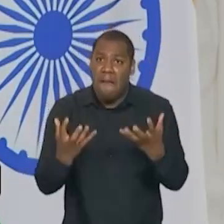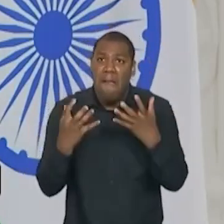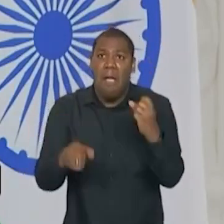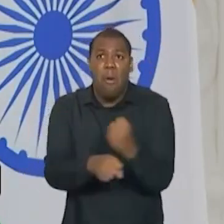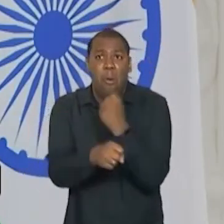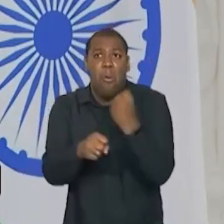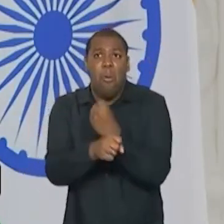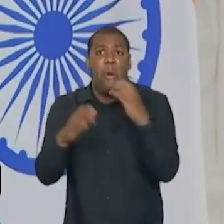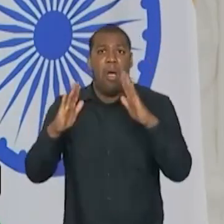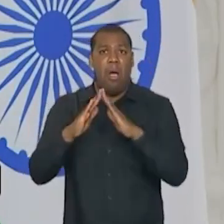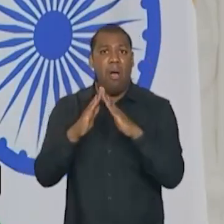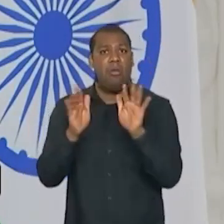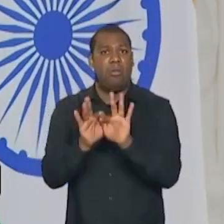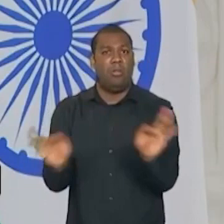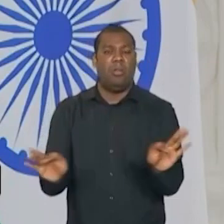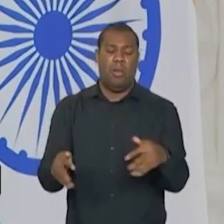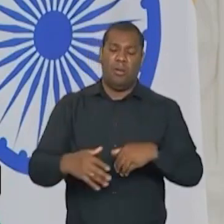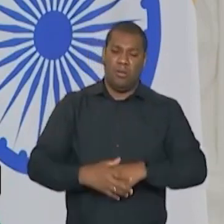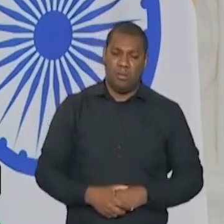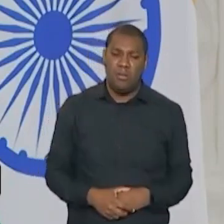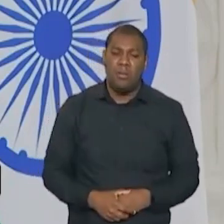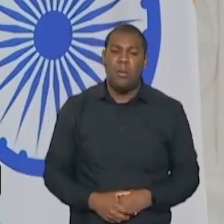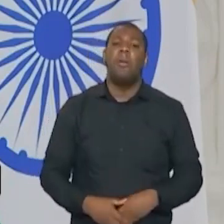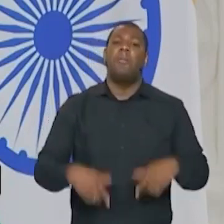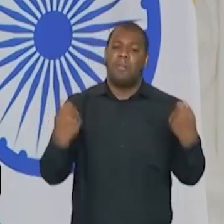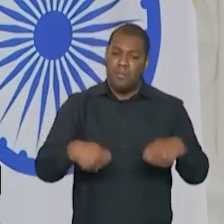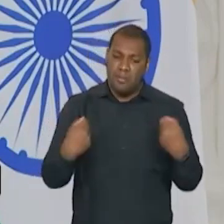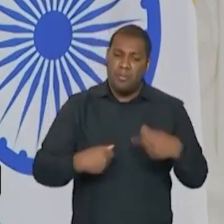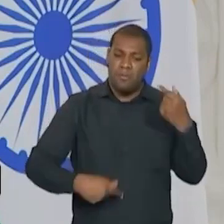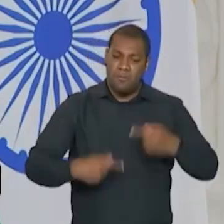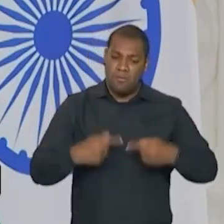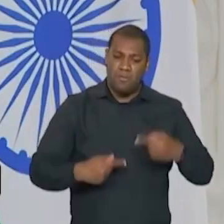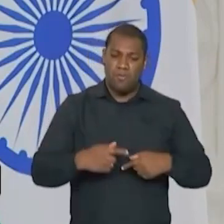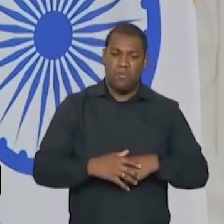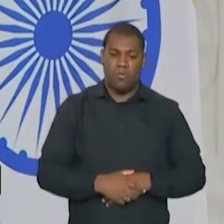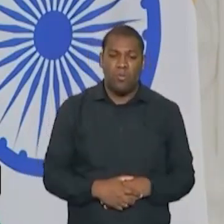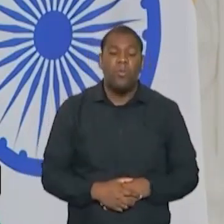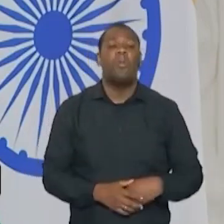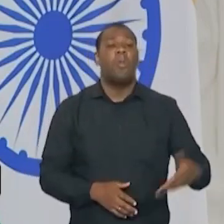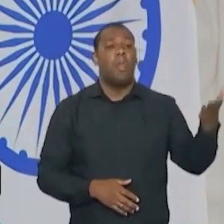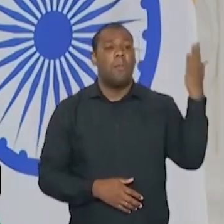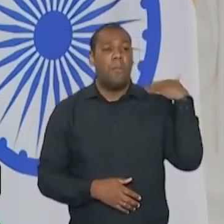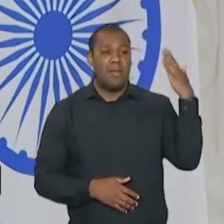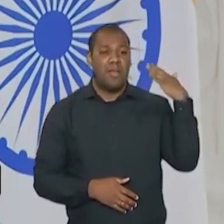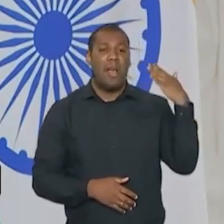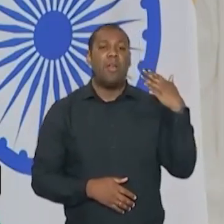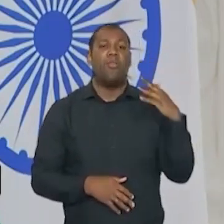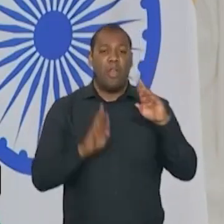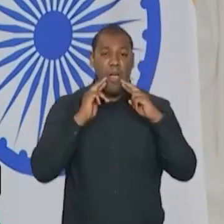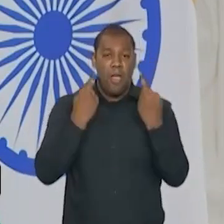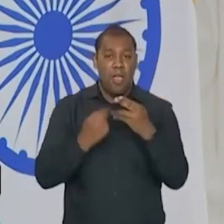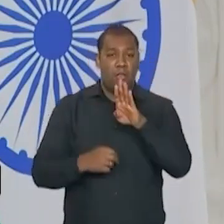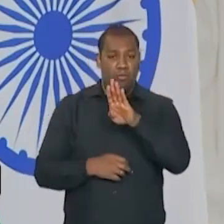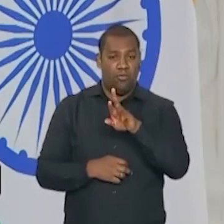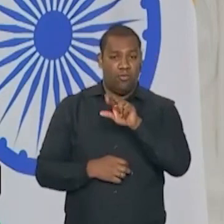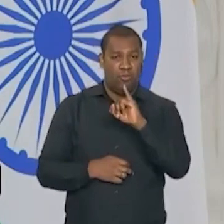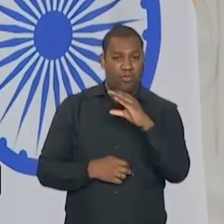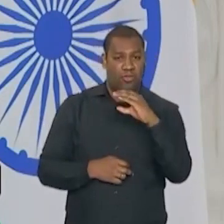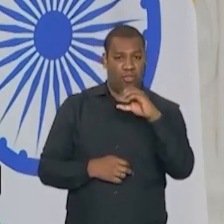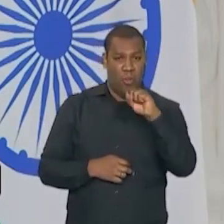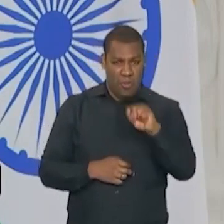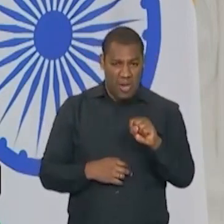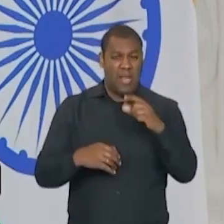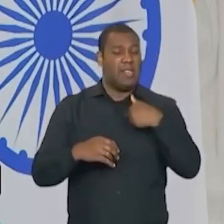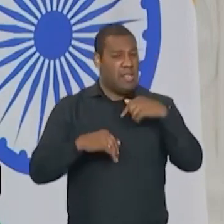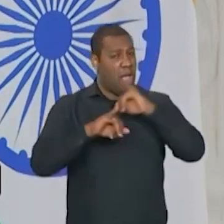debate difícil, mas é um debate que nós temos que fazer. Quando eu disse outro dia nos BRICS de que era preciso rediscutir a dívida dos